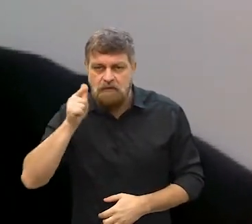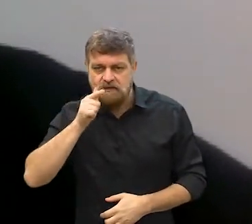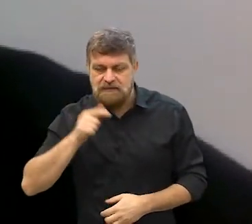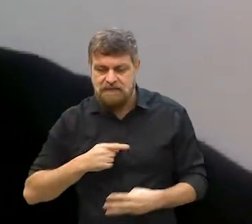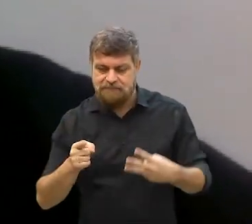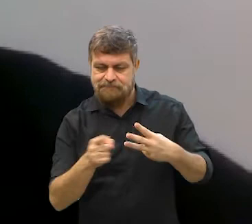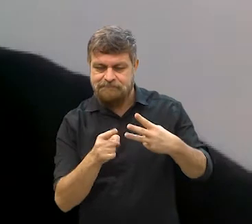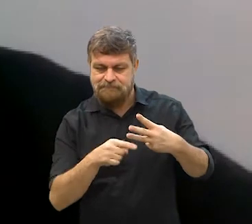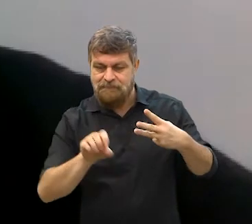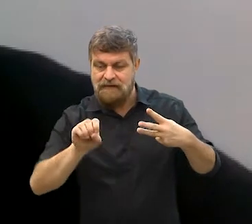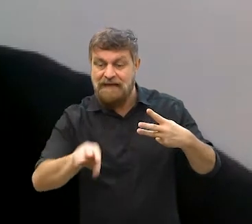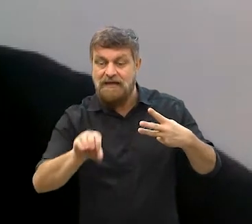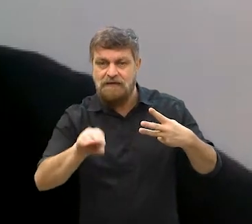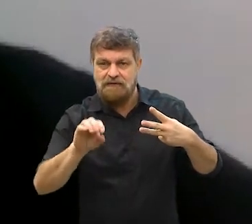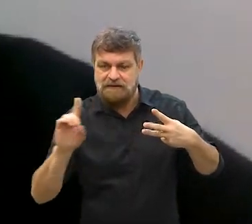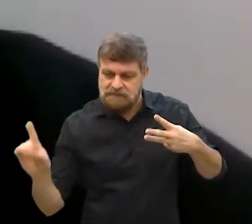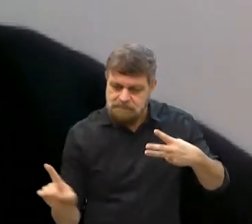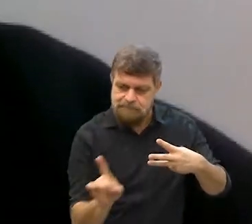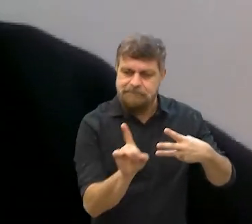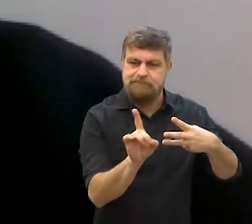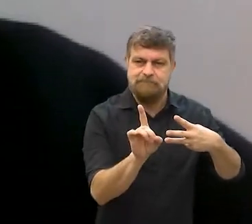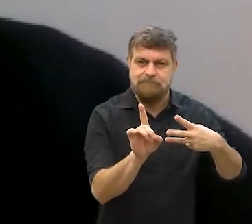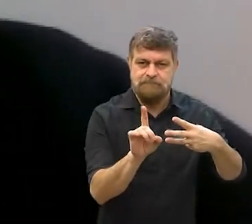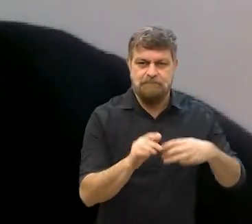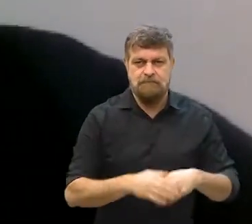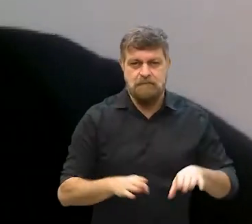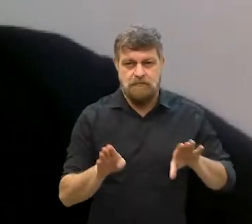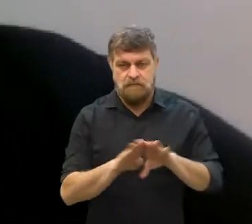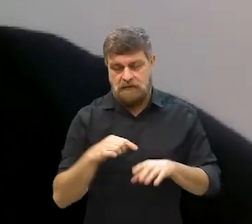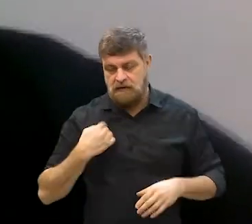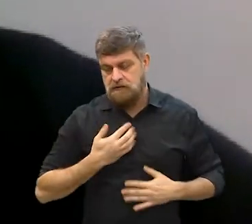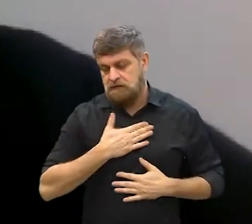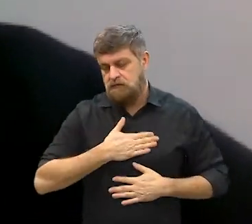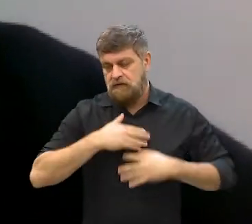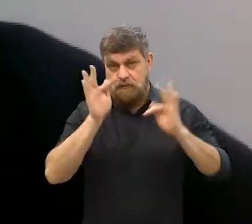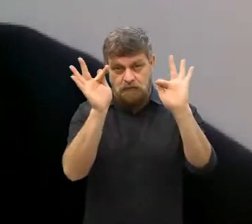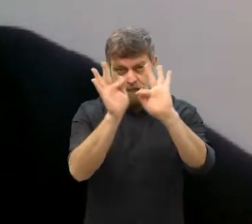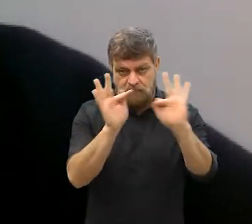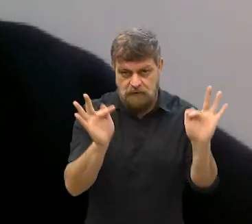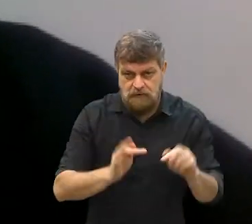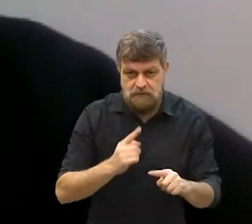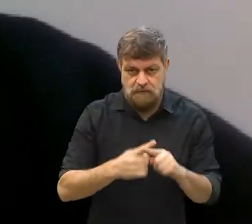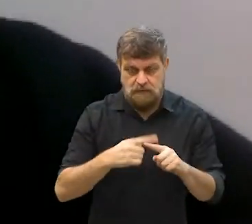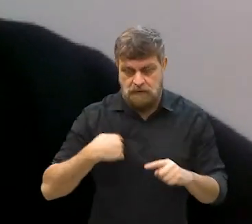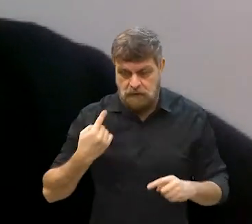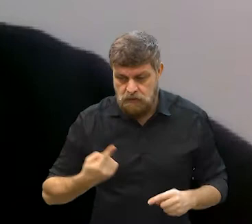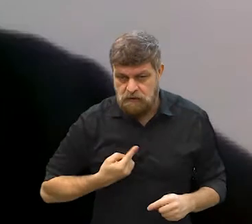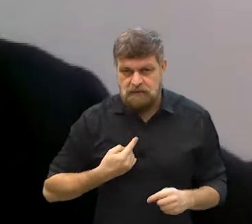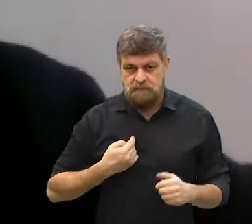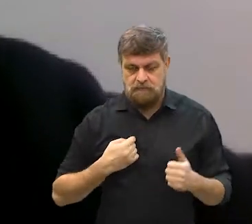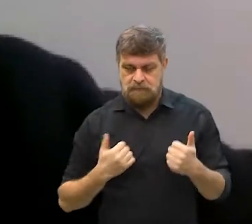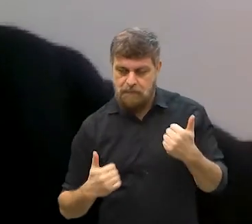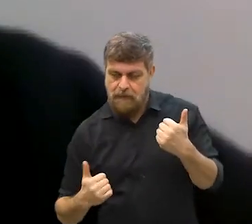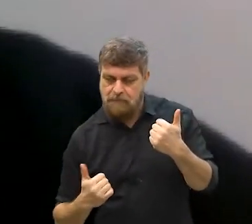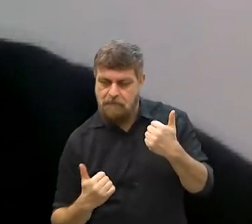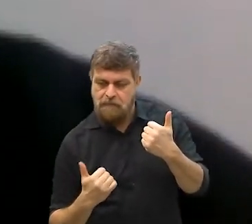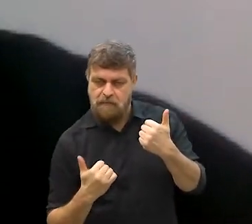terceira atividade. E com isso a gente fica muito feliz, né? Que nós estamos